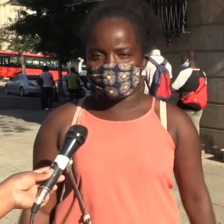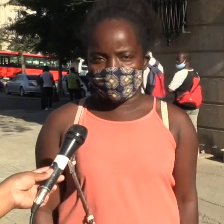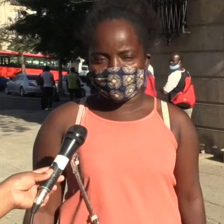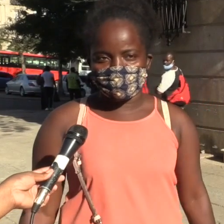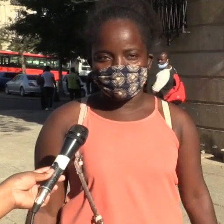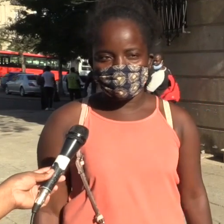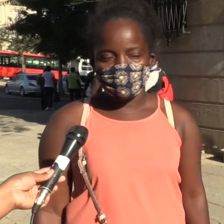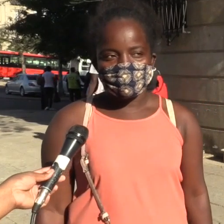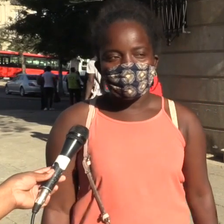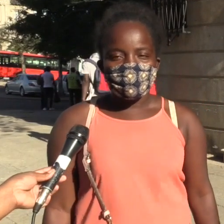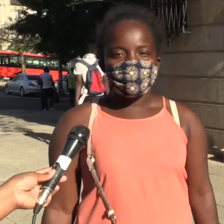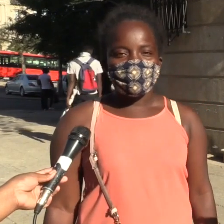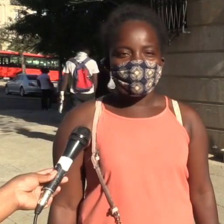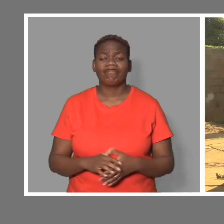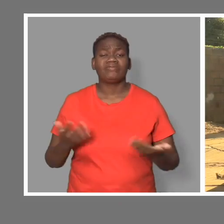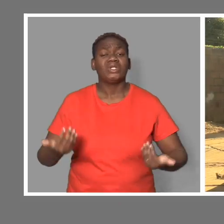infelizmente.